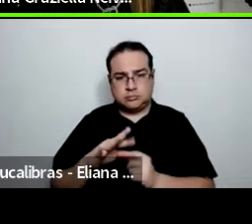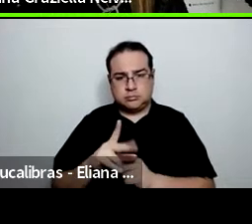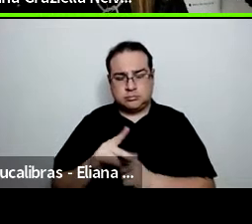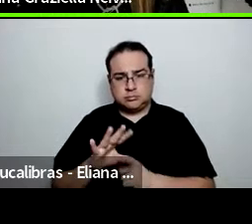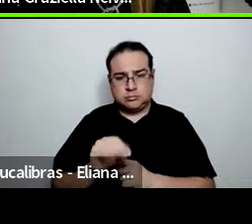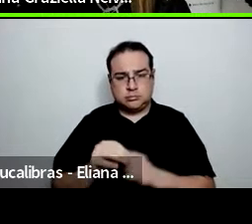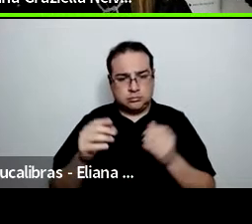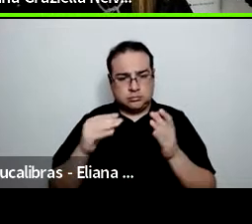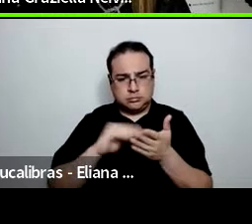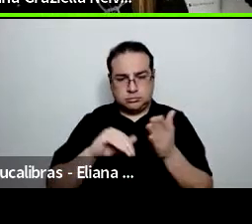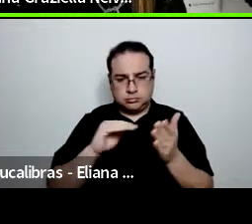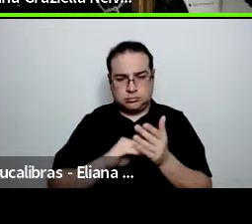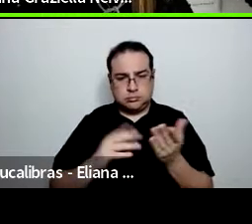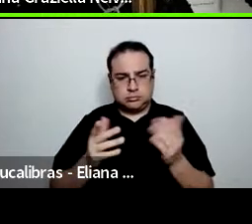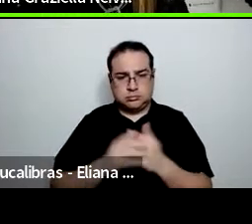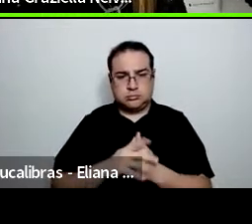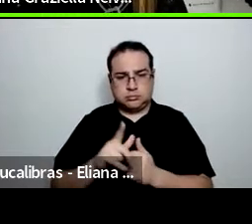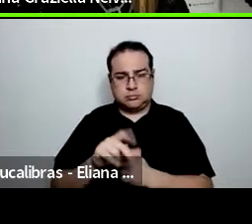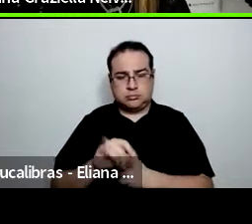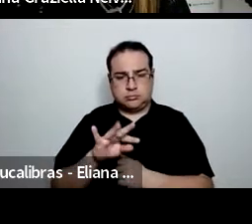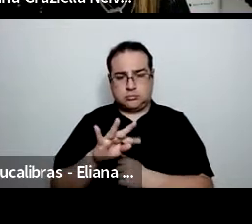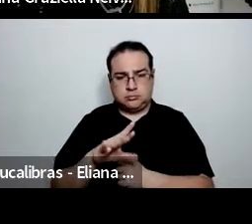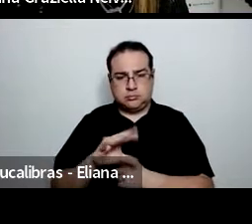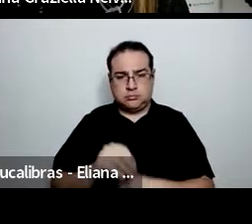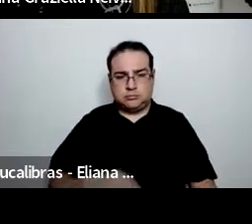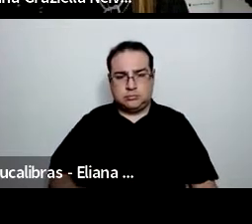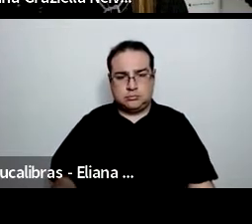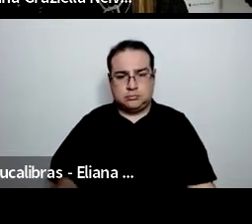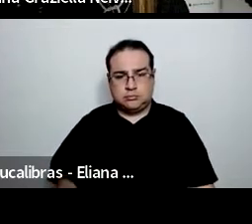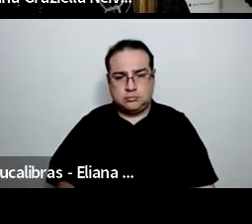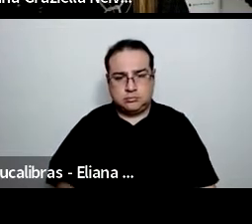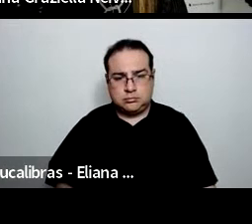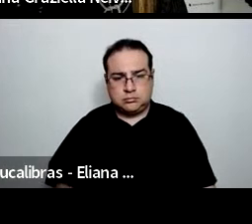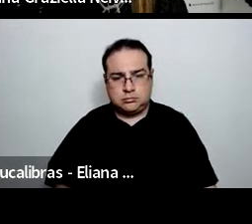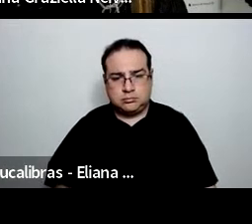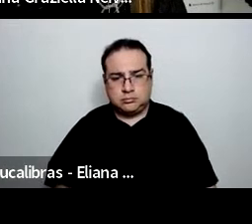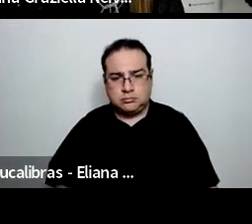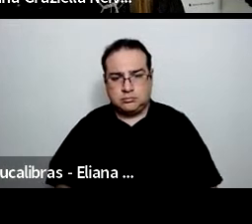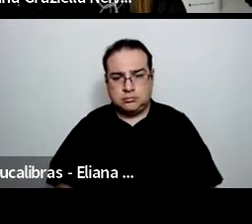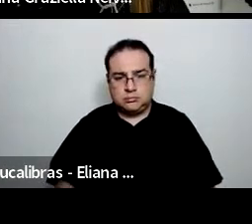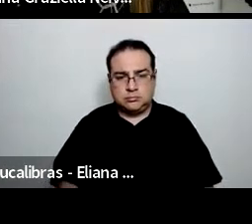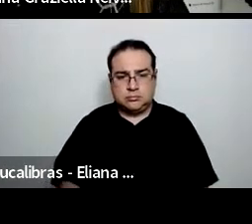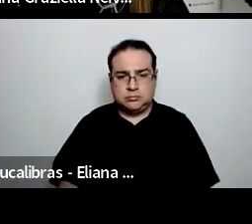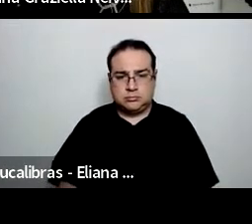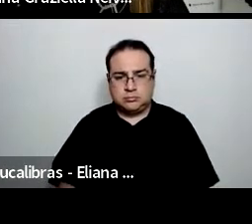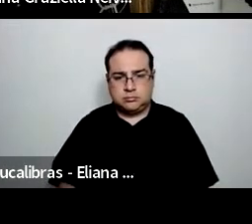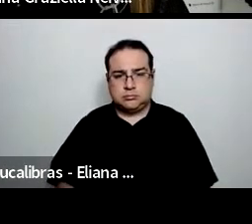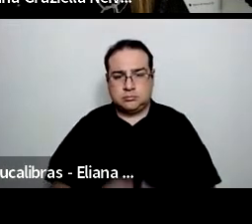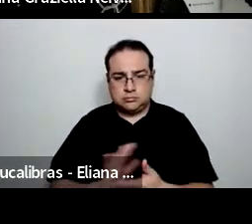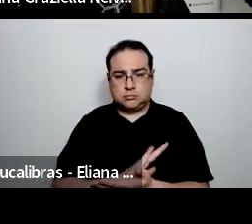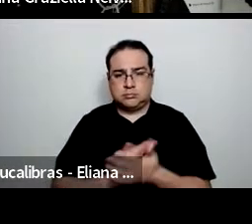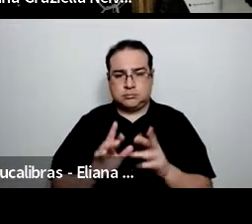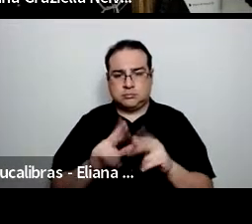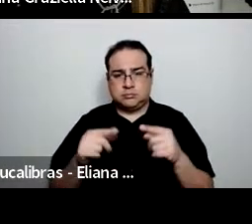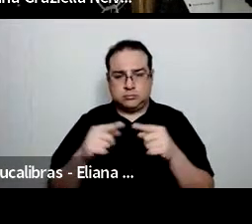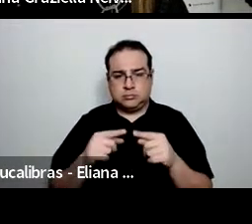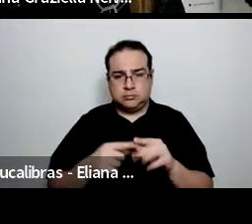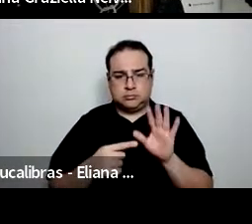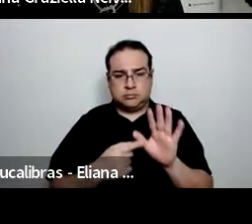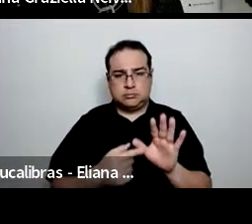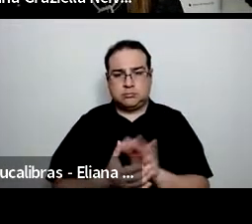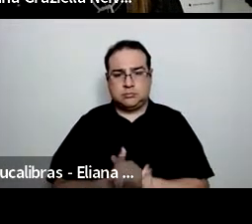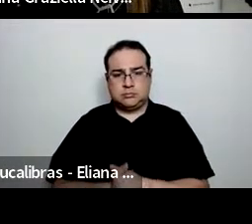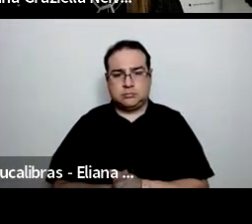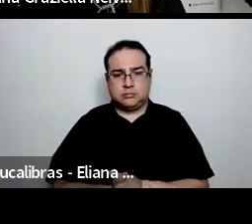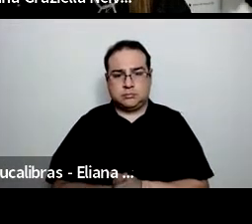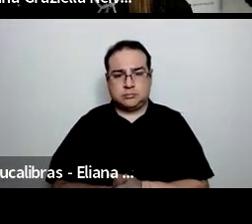- O agravo de instrumento E aí em alguma divergência nesse sentido